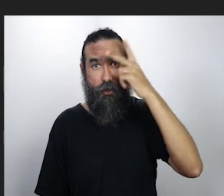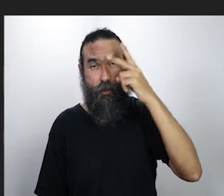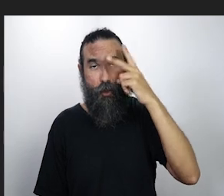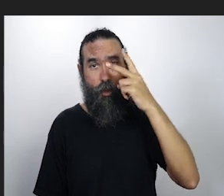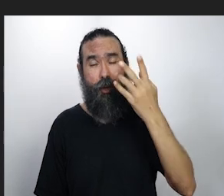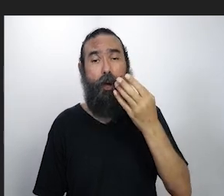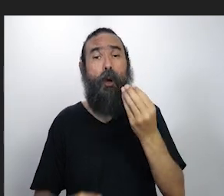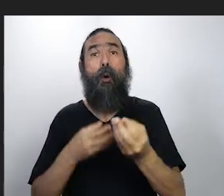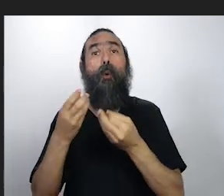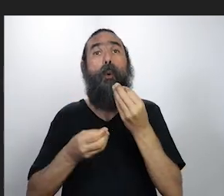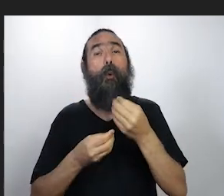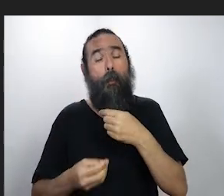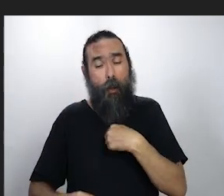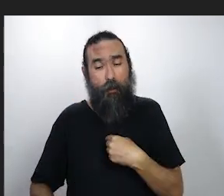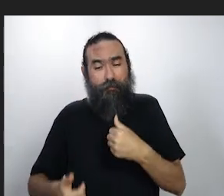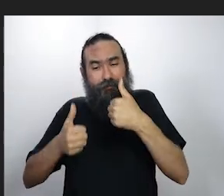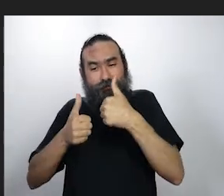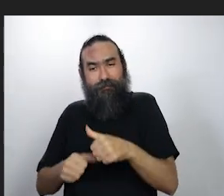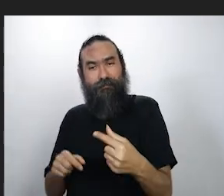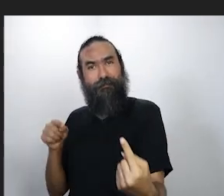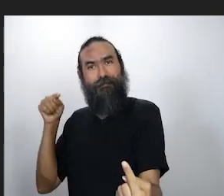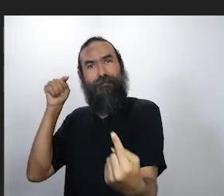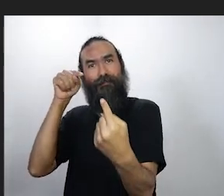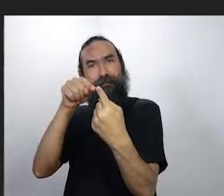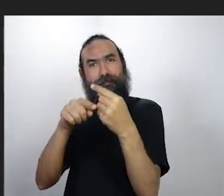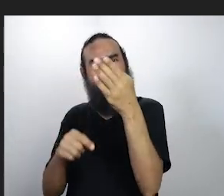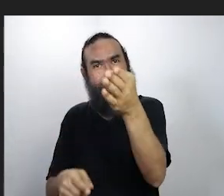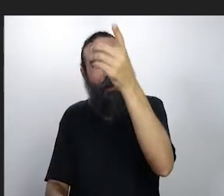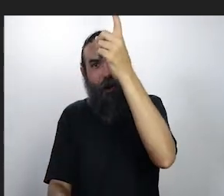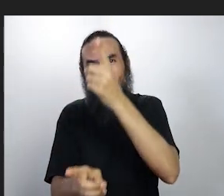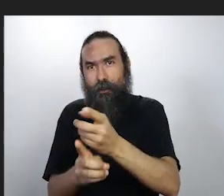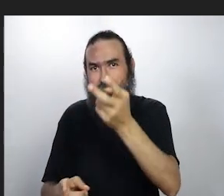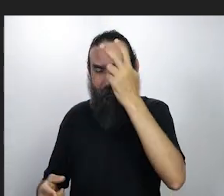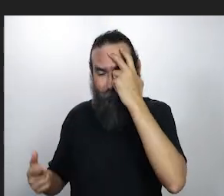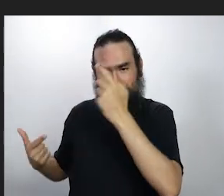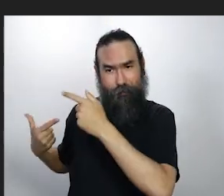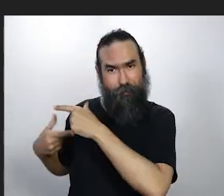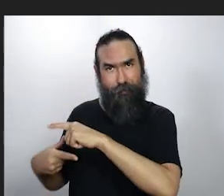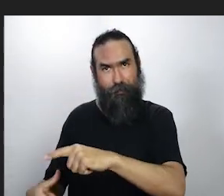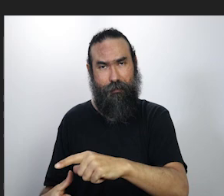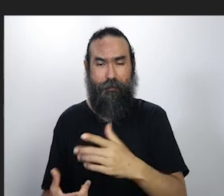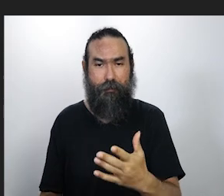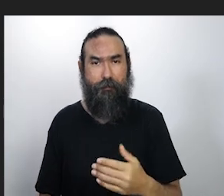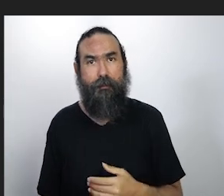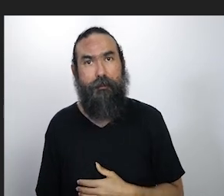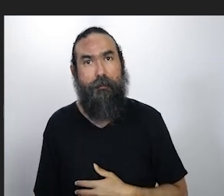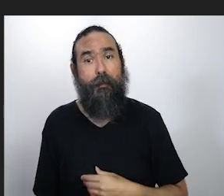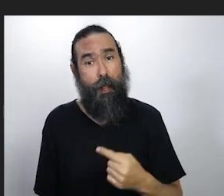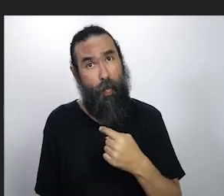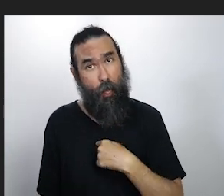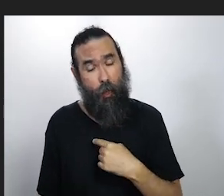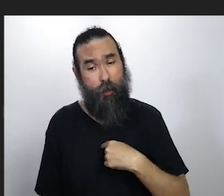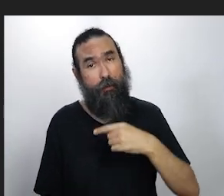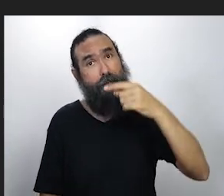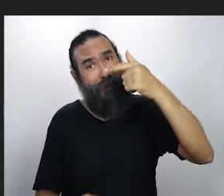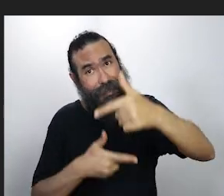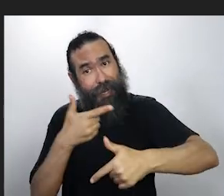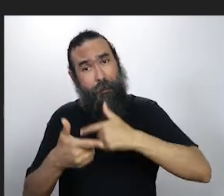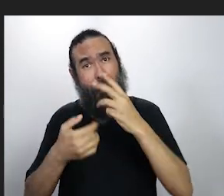de um modo geral, né, eu sou indigenista, eu trabalhei 40 anos em aldeias indígenas, até hoje frequento,